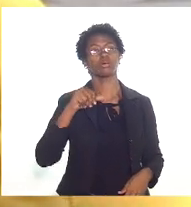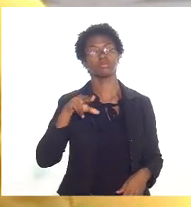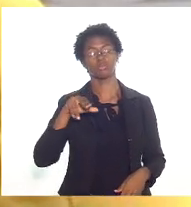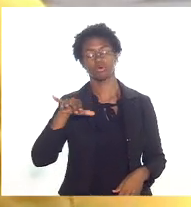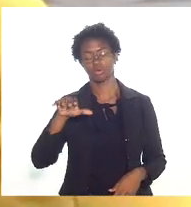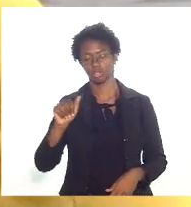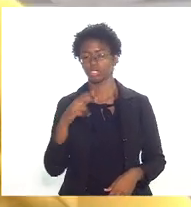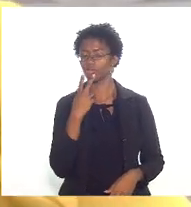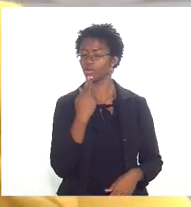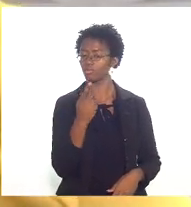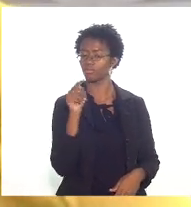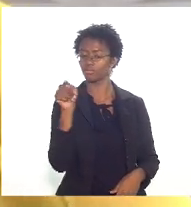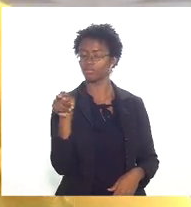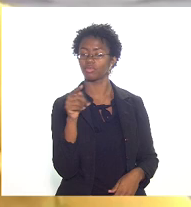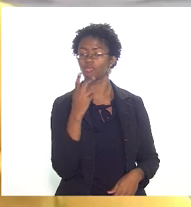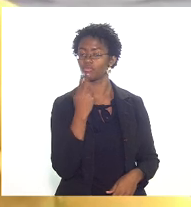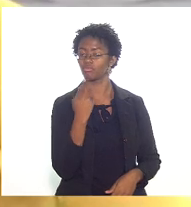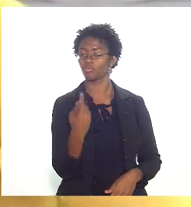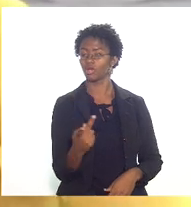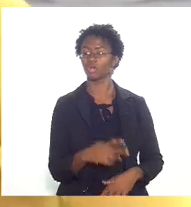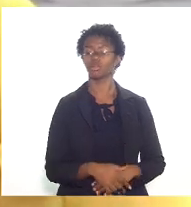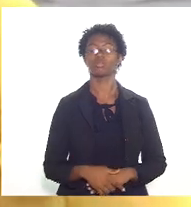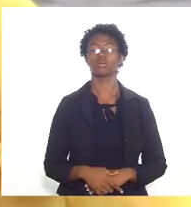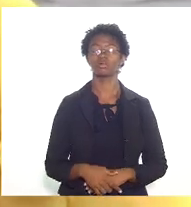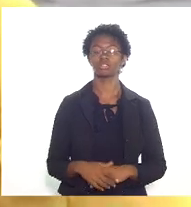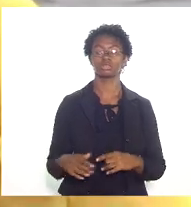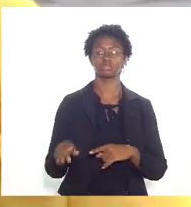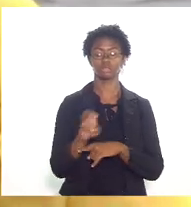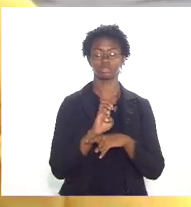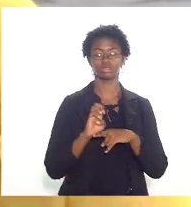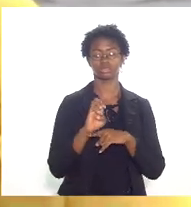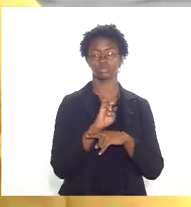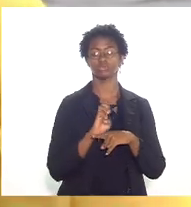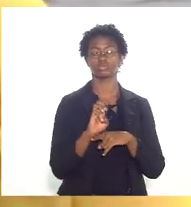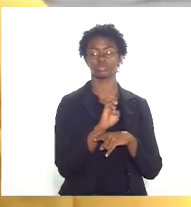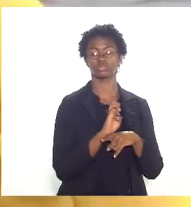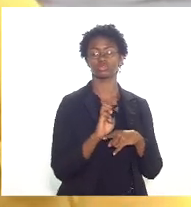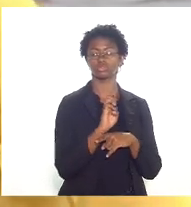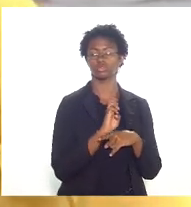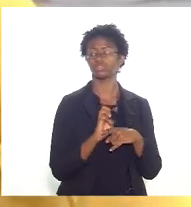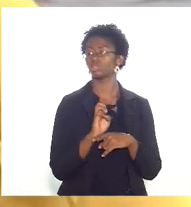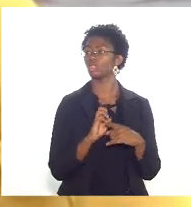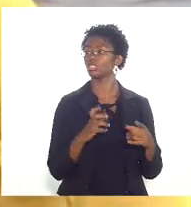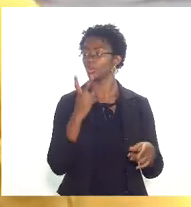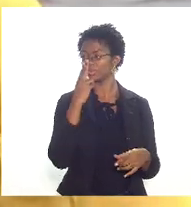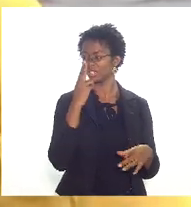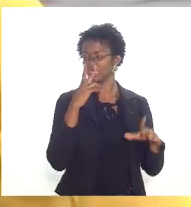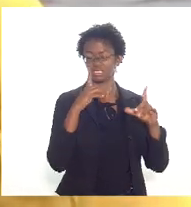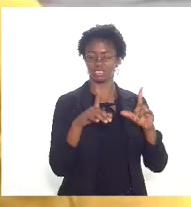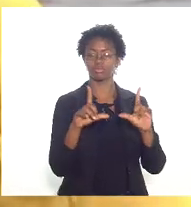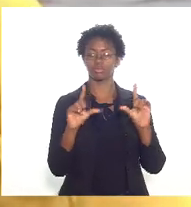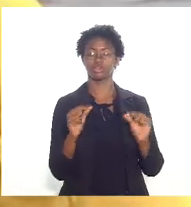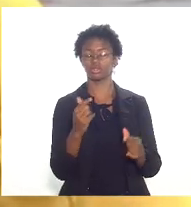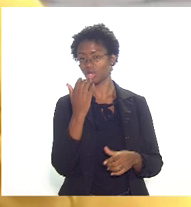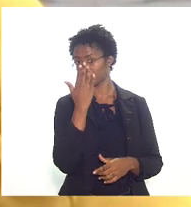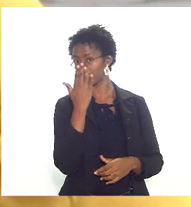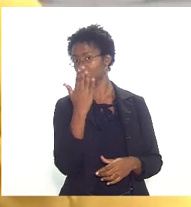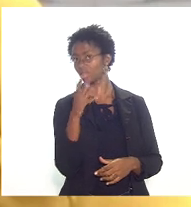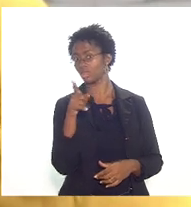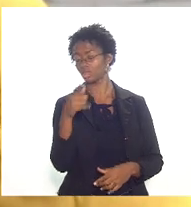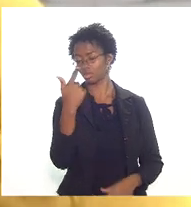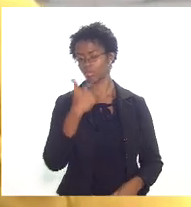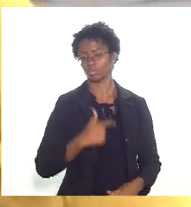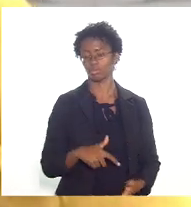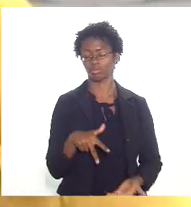quando ela fala o quanto esse estado se tornou o menor diante da postura